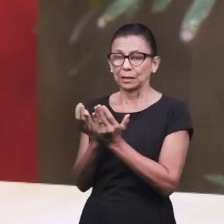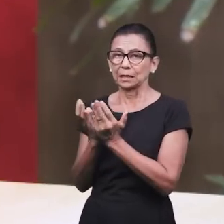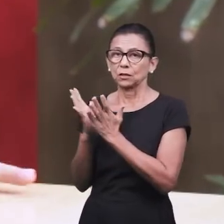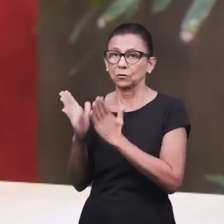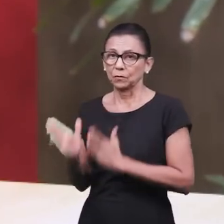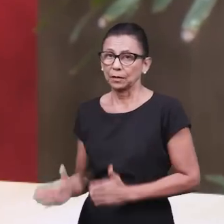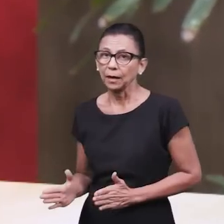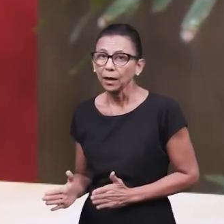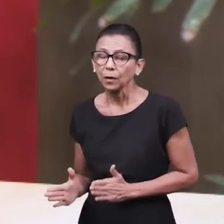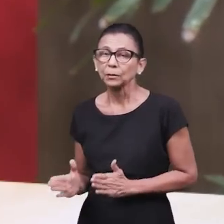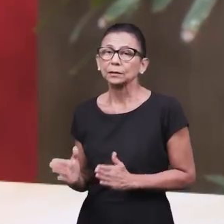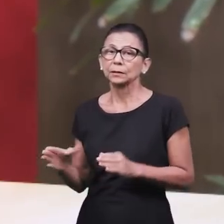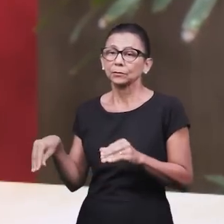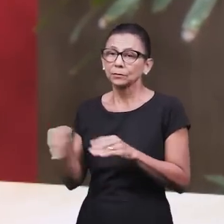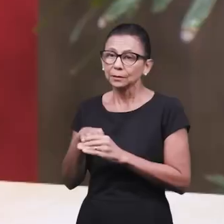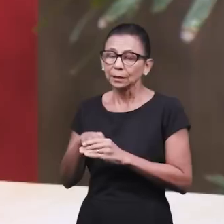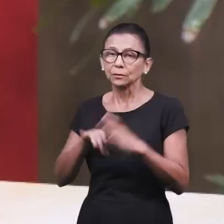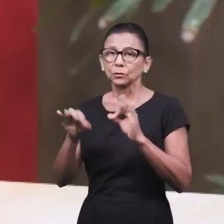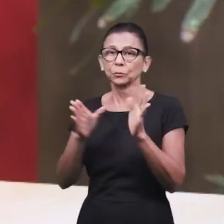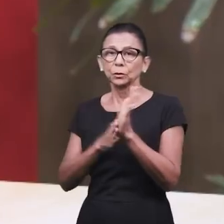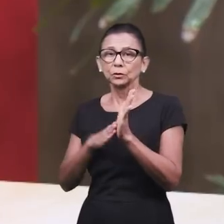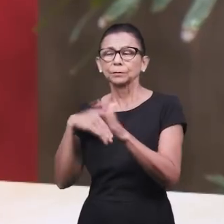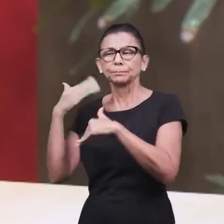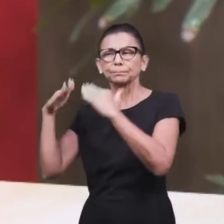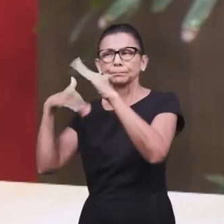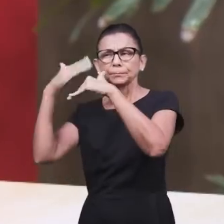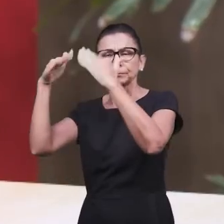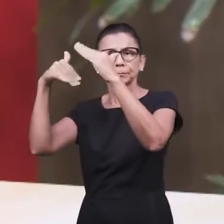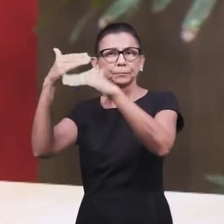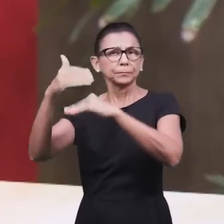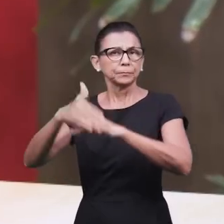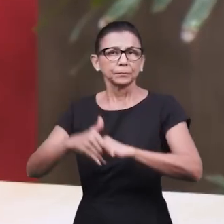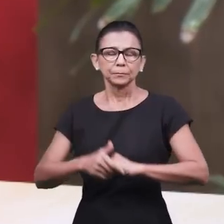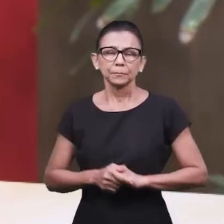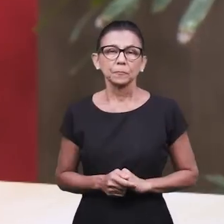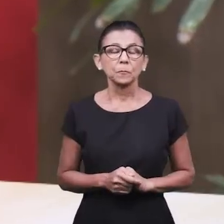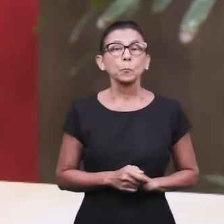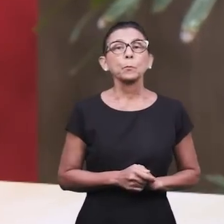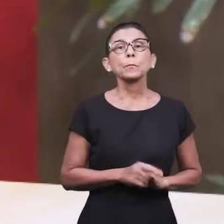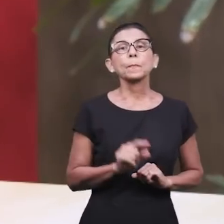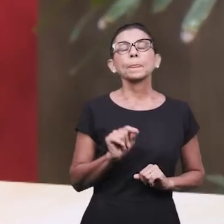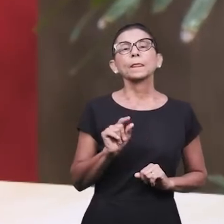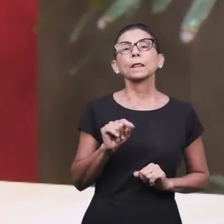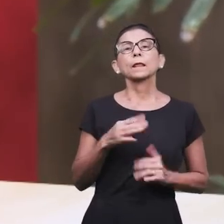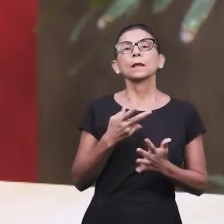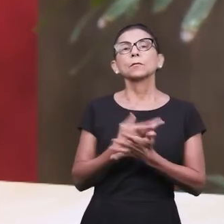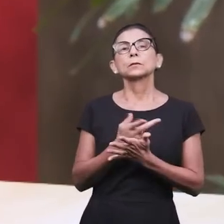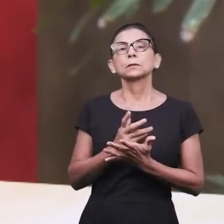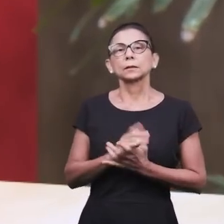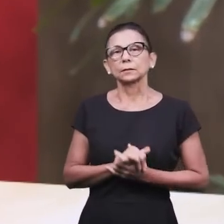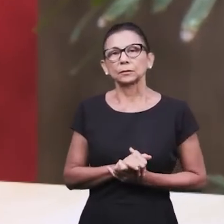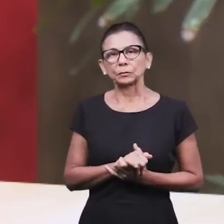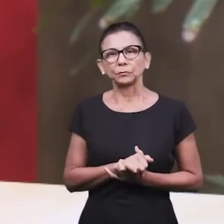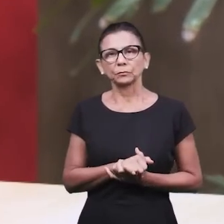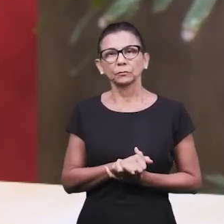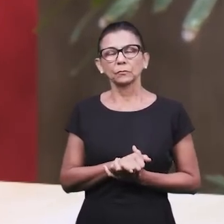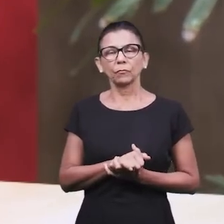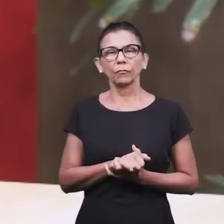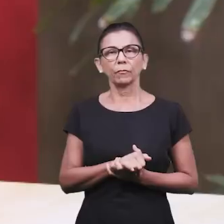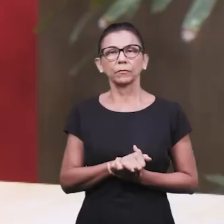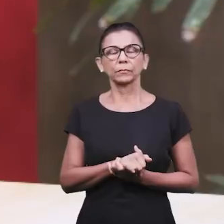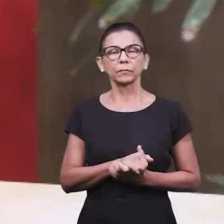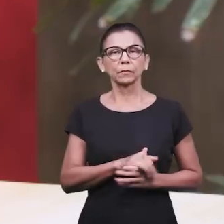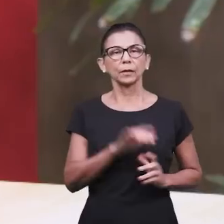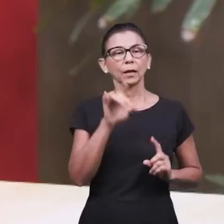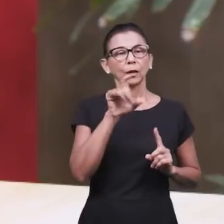O projeto já estava estabelecido. Havia um projeto em andamento. Então, o que acontece?